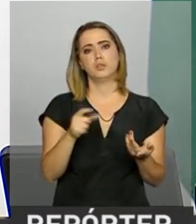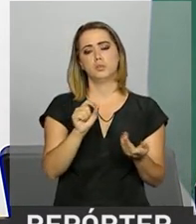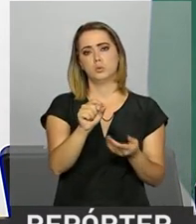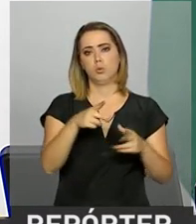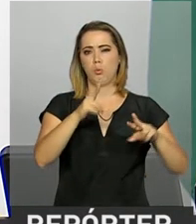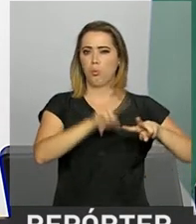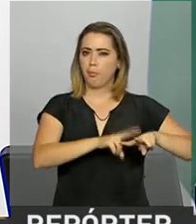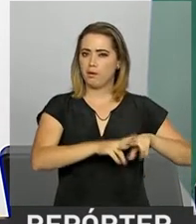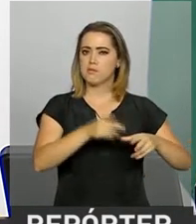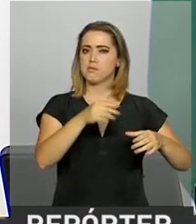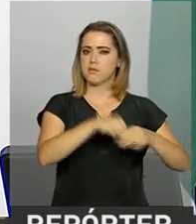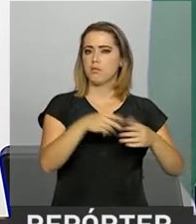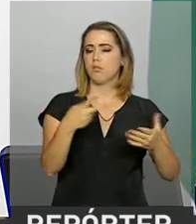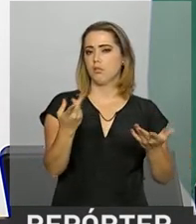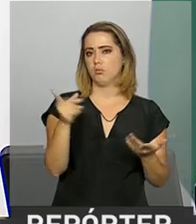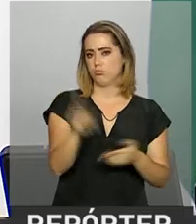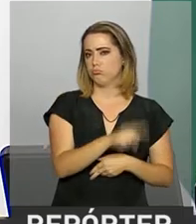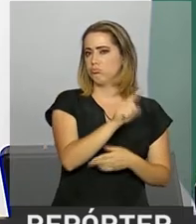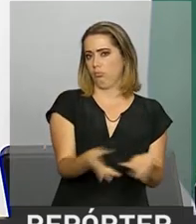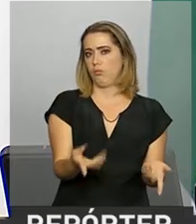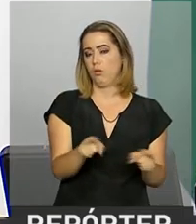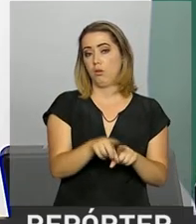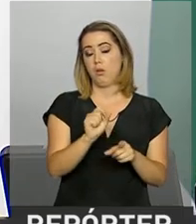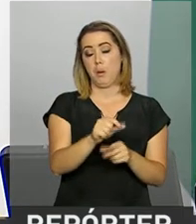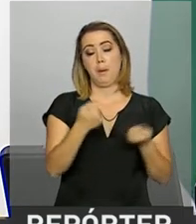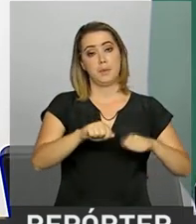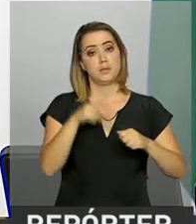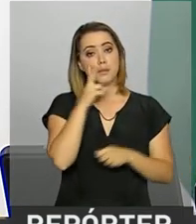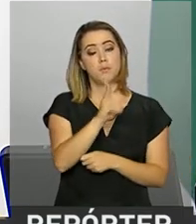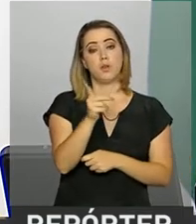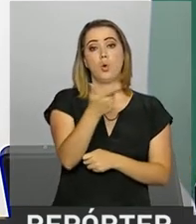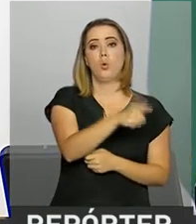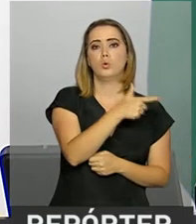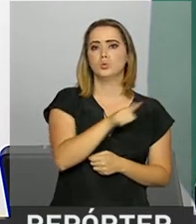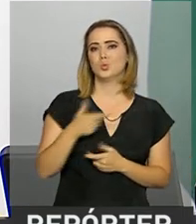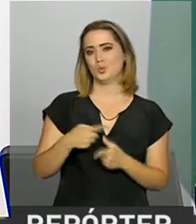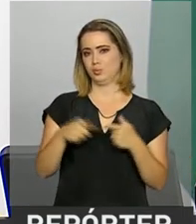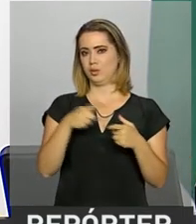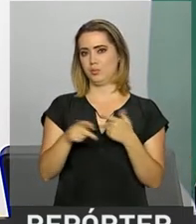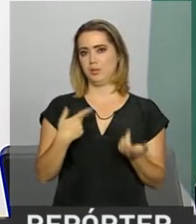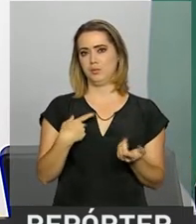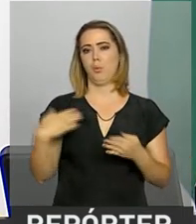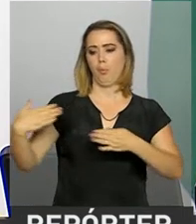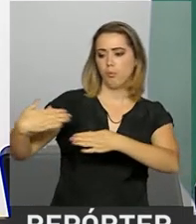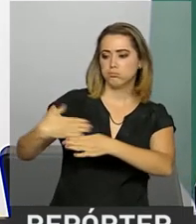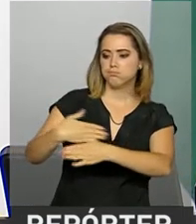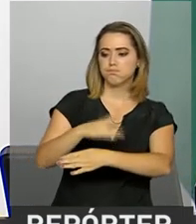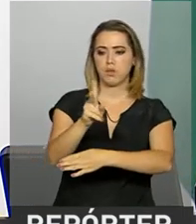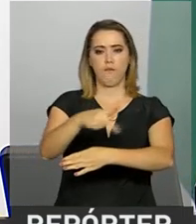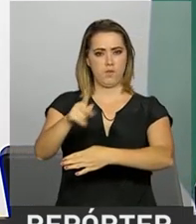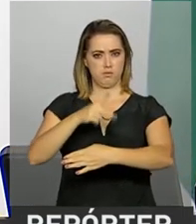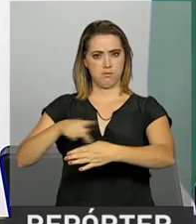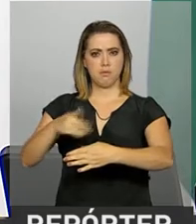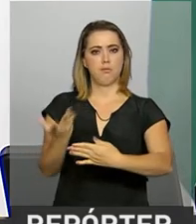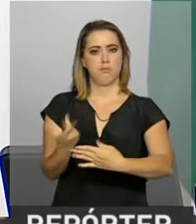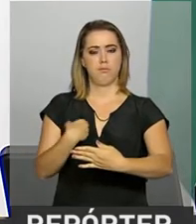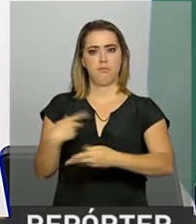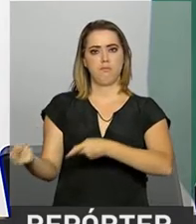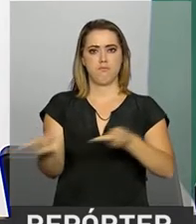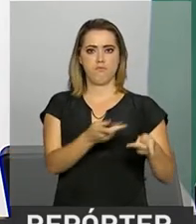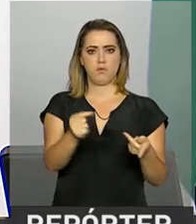questões que deverão ser examinadas. Por exemplo, nós temos um grande problema, que é o problema das fronteiras, não é? Por onde